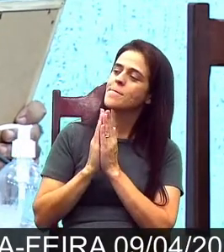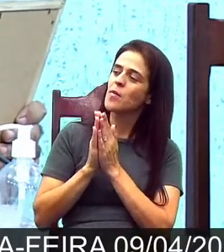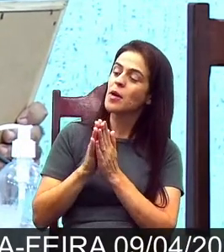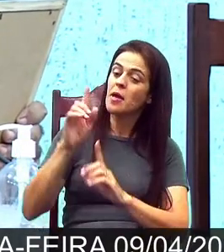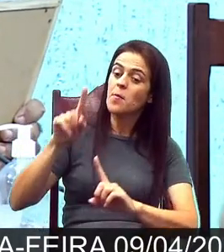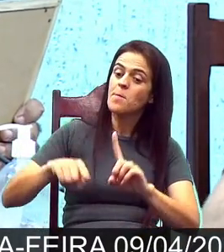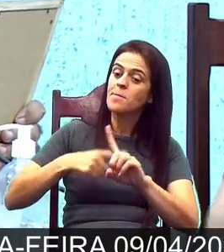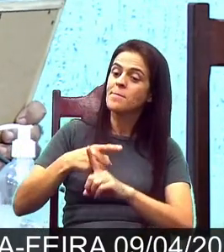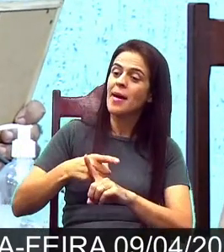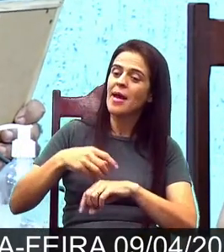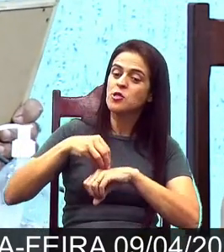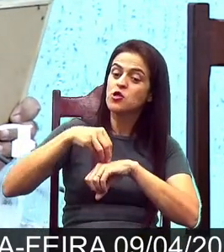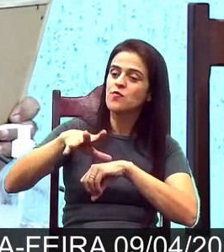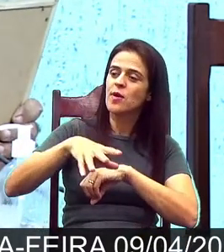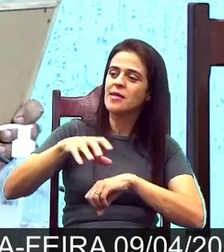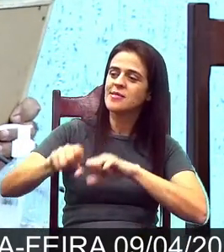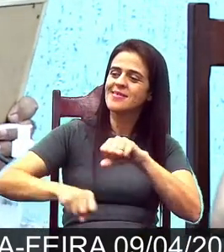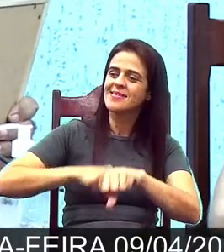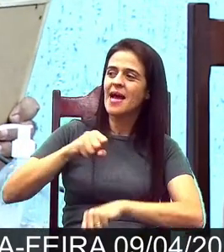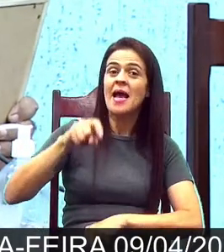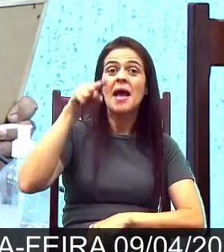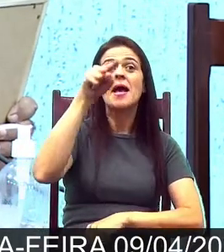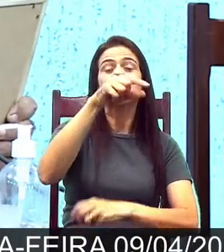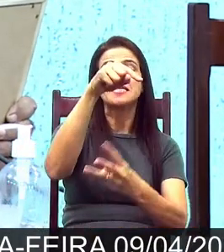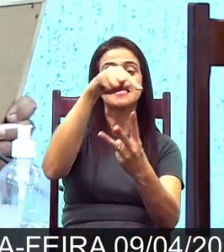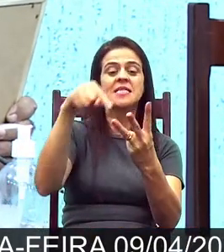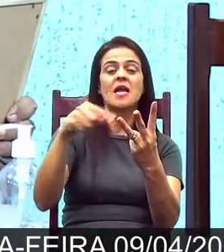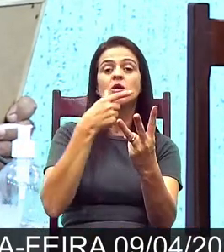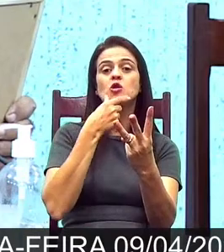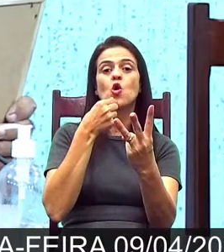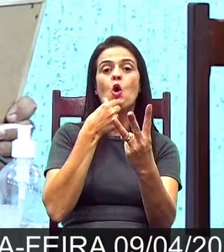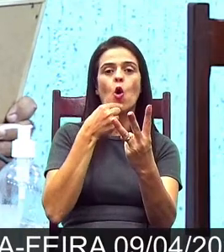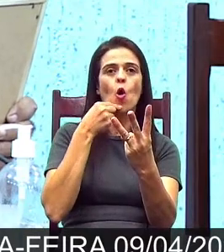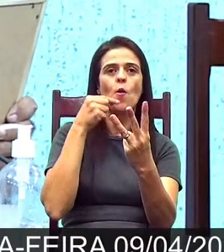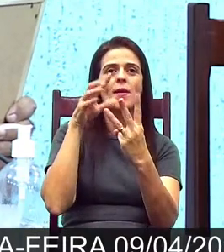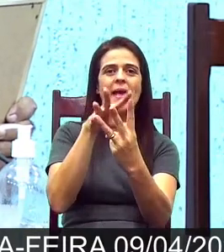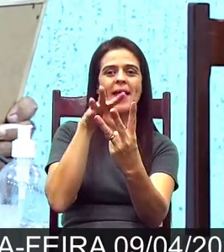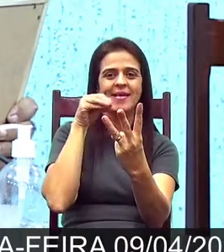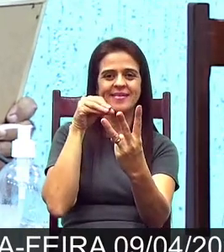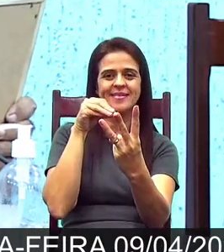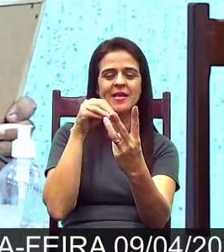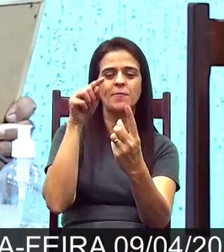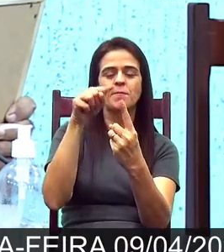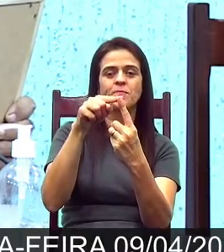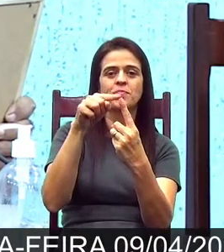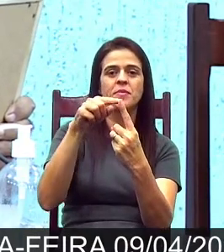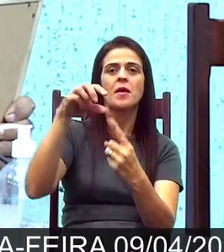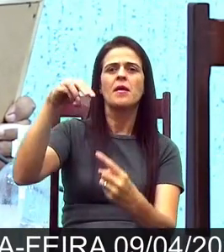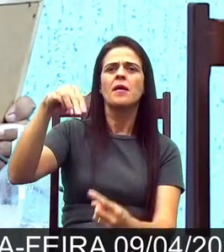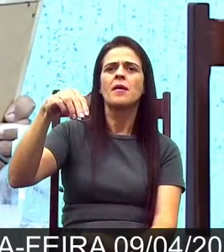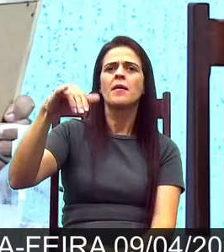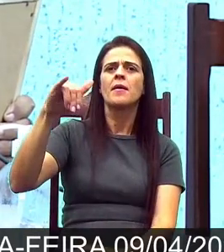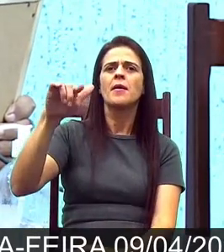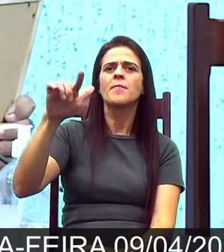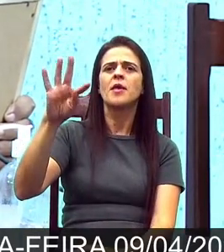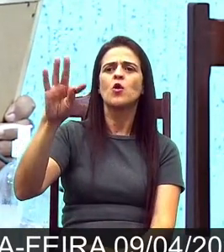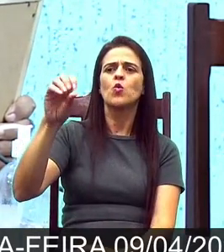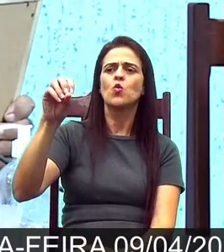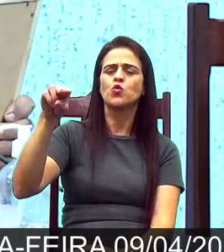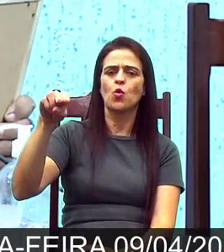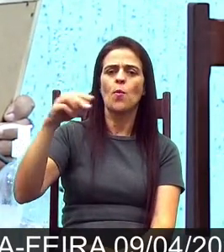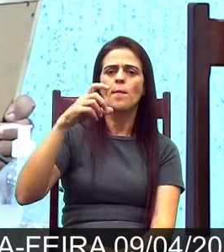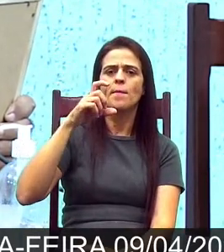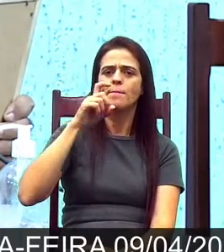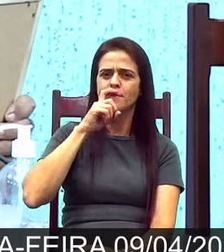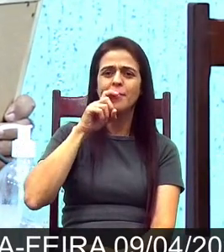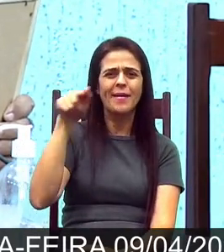nossa cidade. Ali está o exemplo nosso, esses três estrelas de ouro, o Milton, pai dele. E em